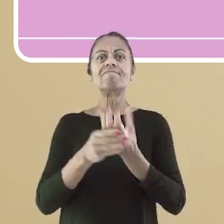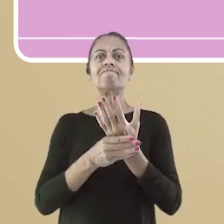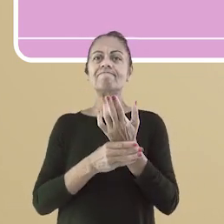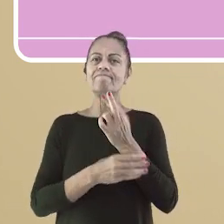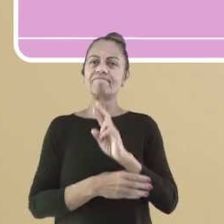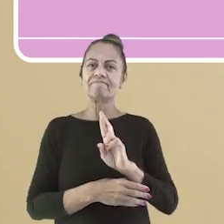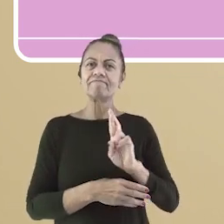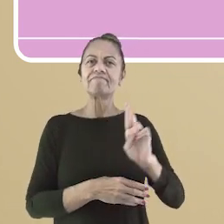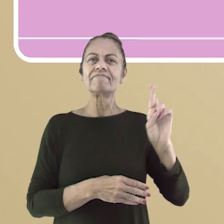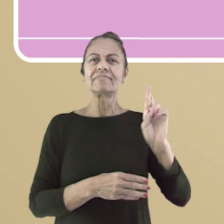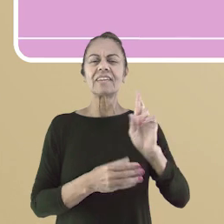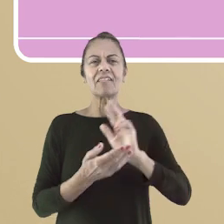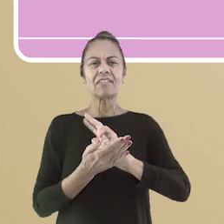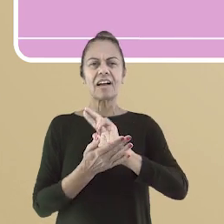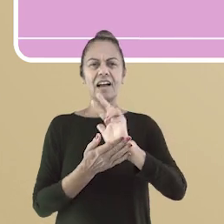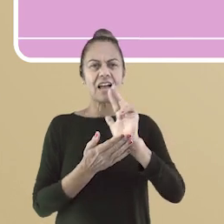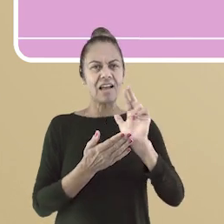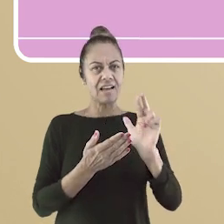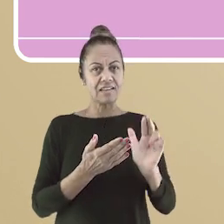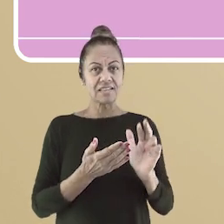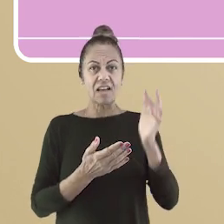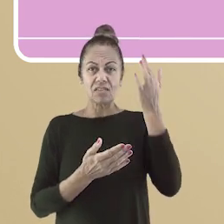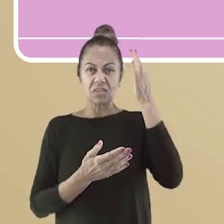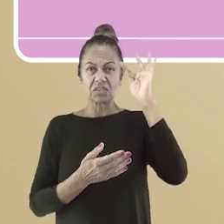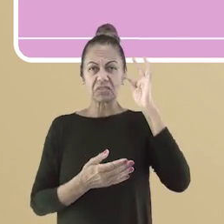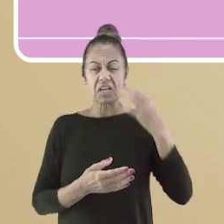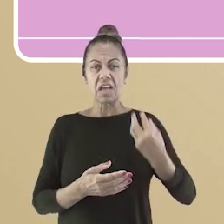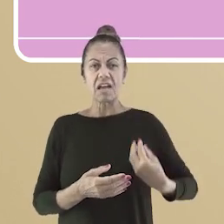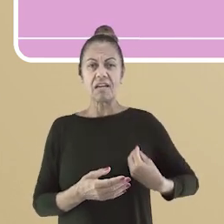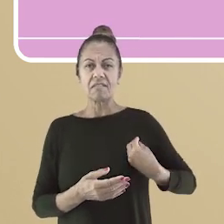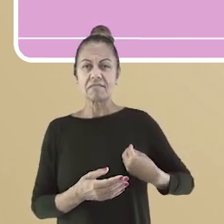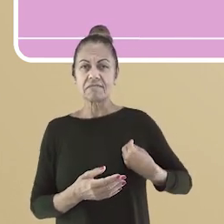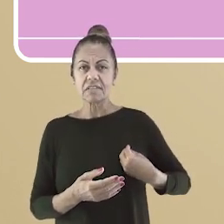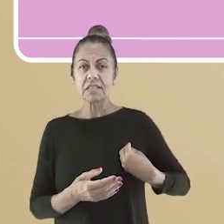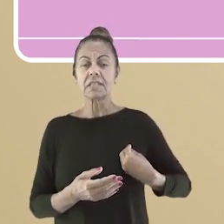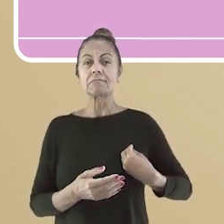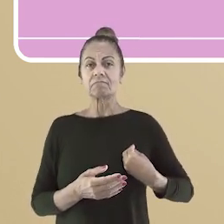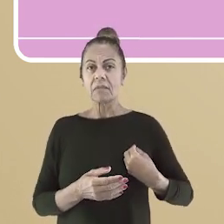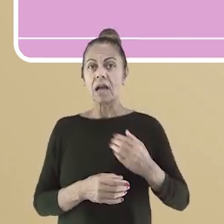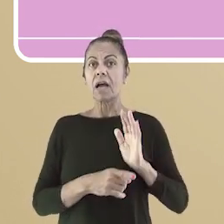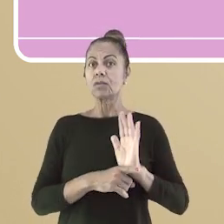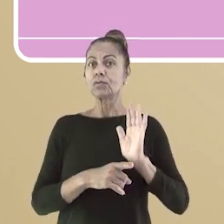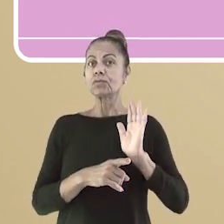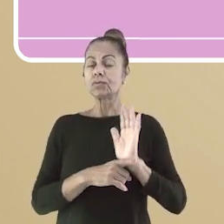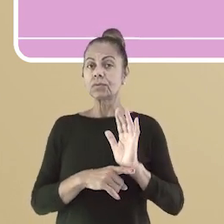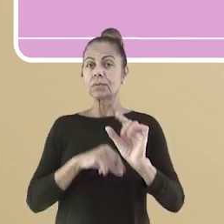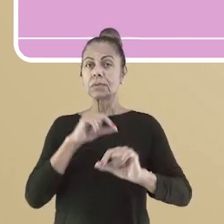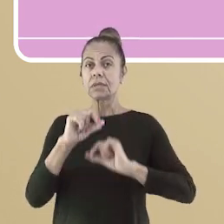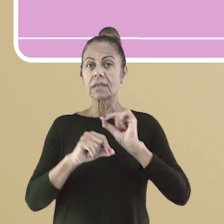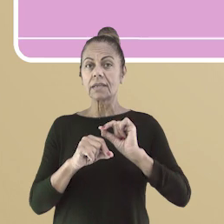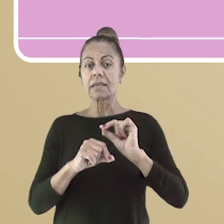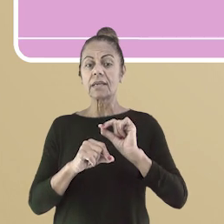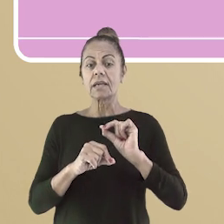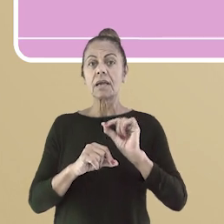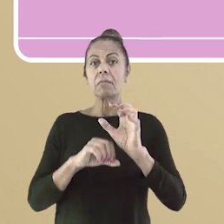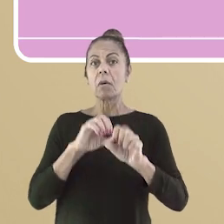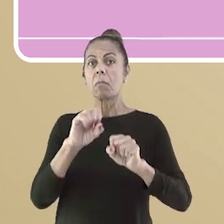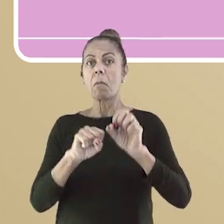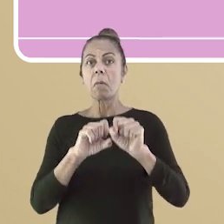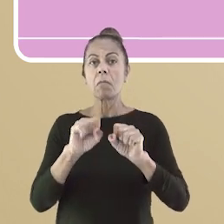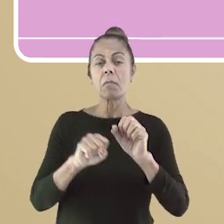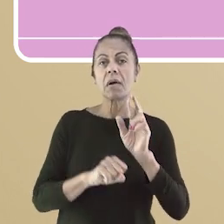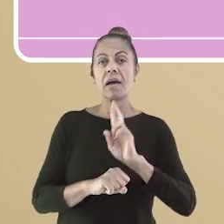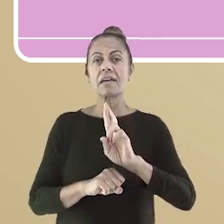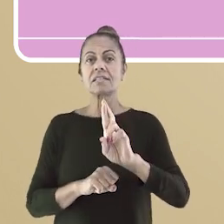crenças. Religiões e filosofias de vida auxiliam nessa busca por respostas e também oferecem um modelo